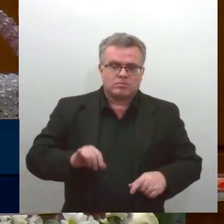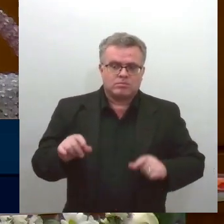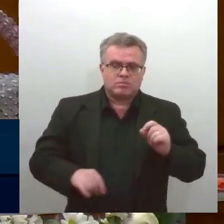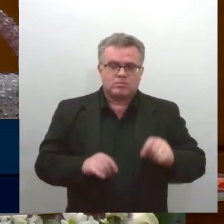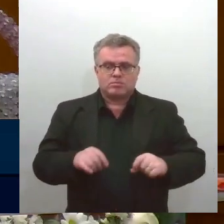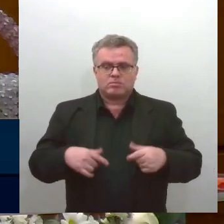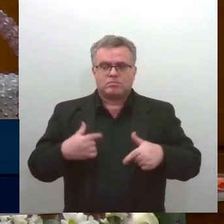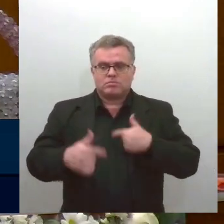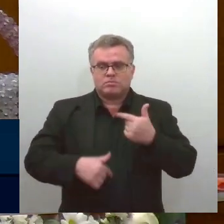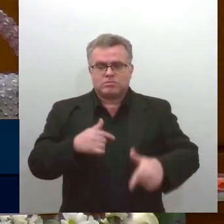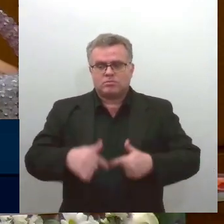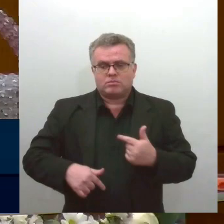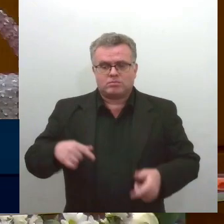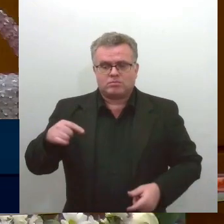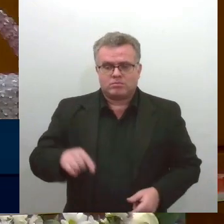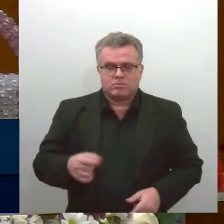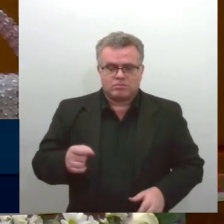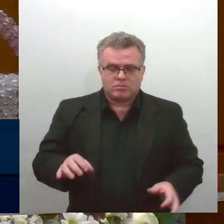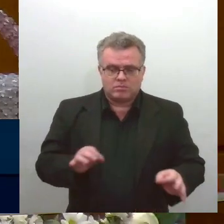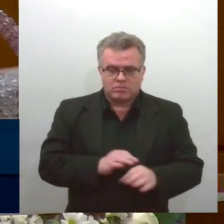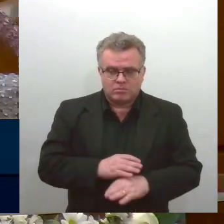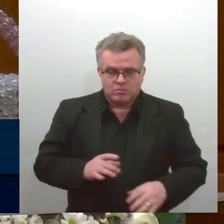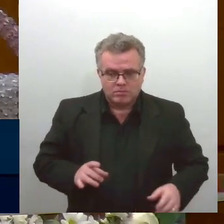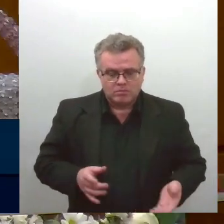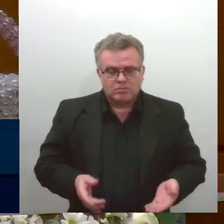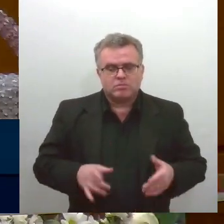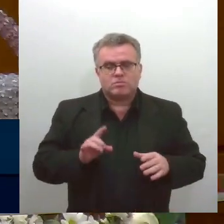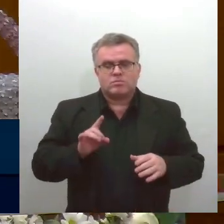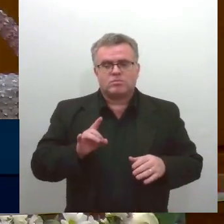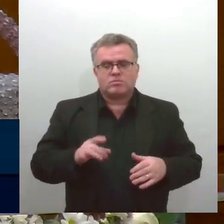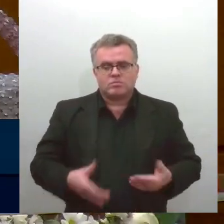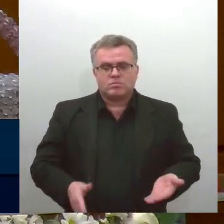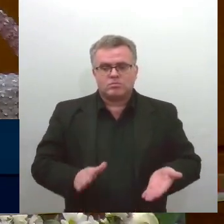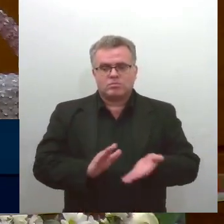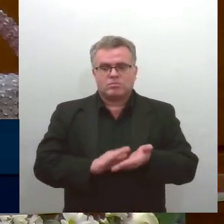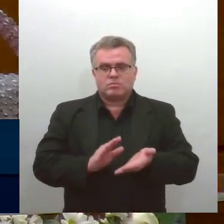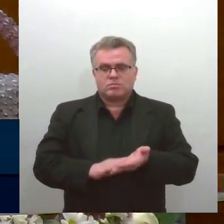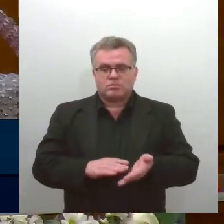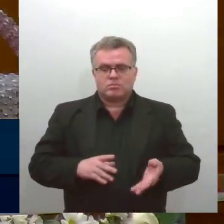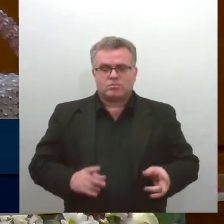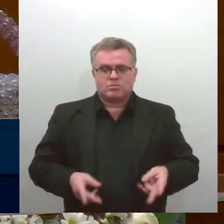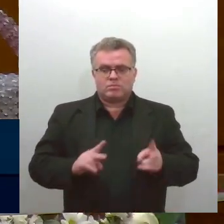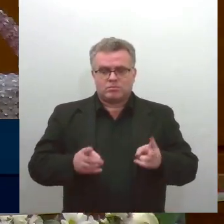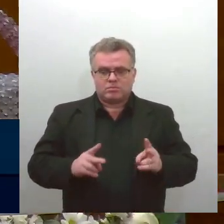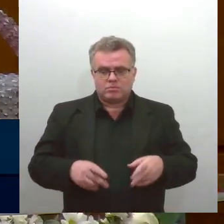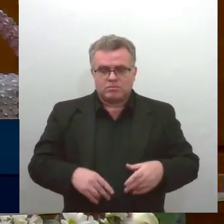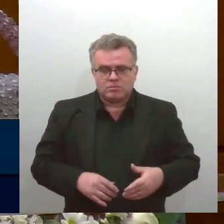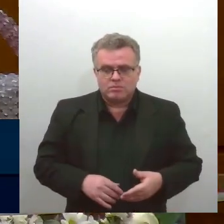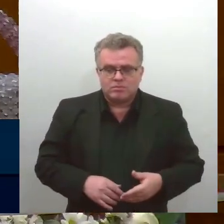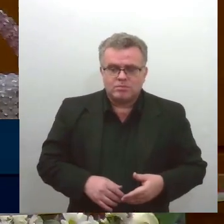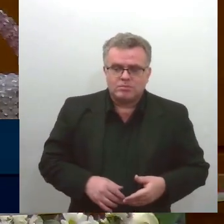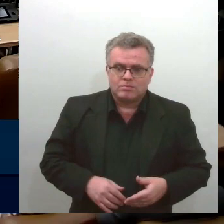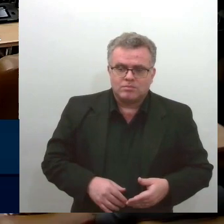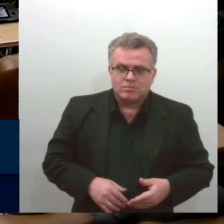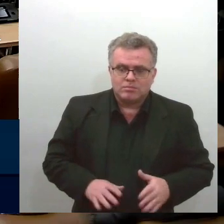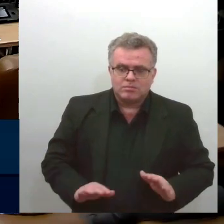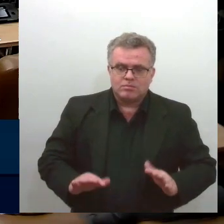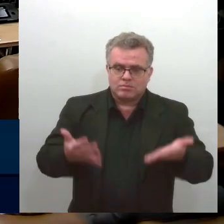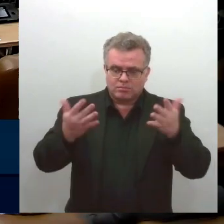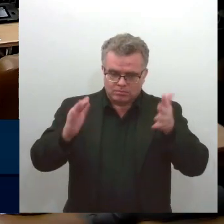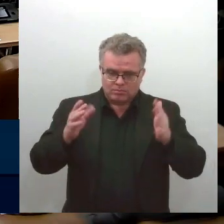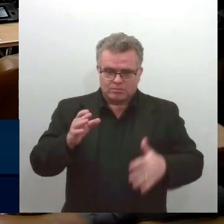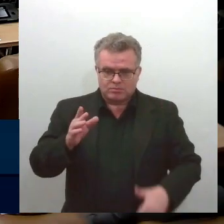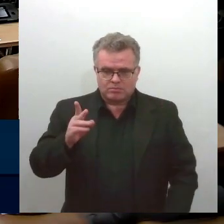Então, parabéns e vamos que vamos! Salve Barrinhos!